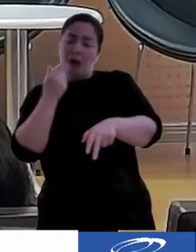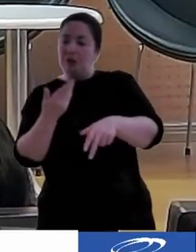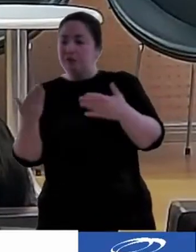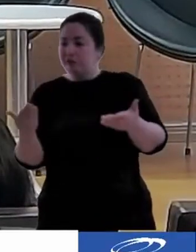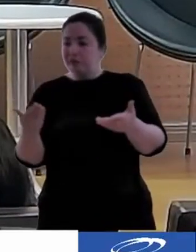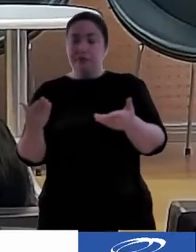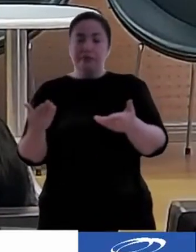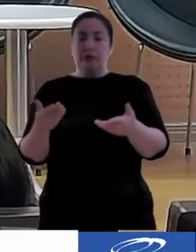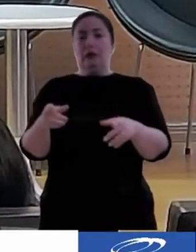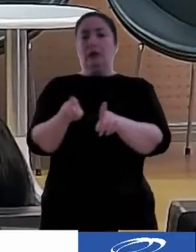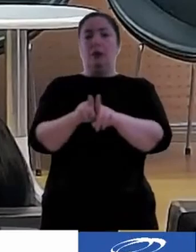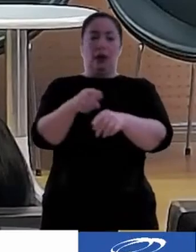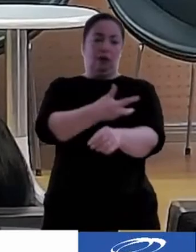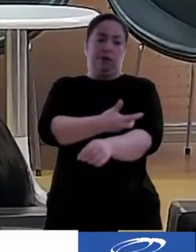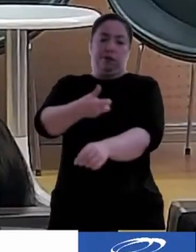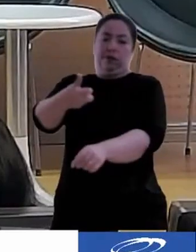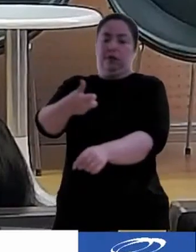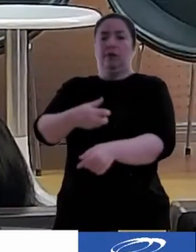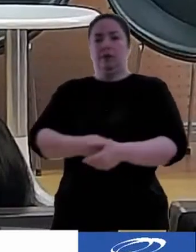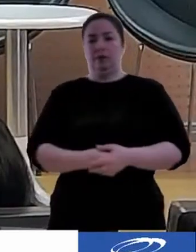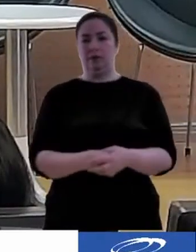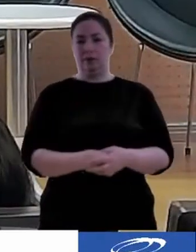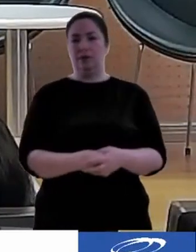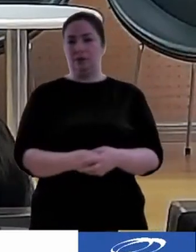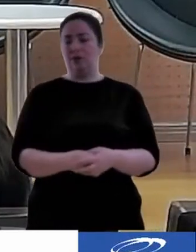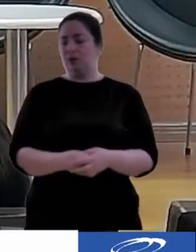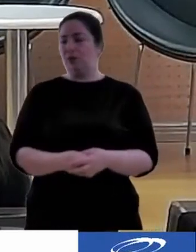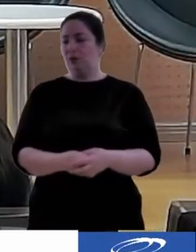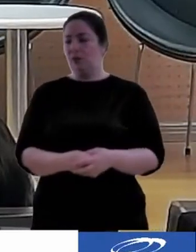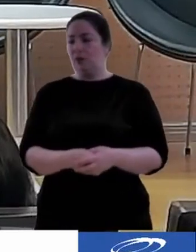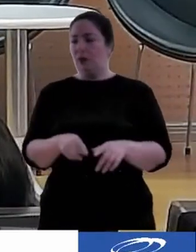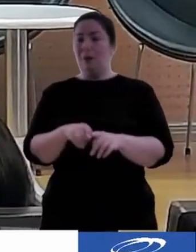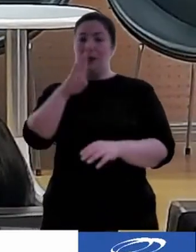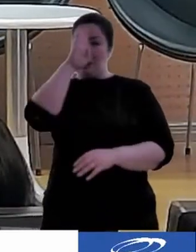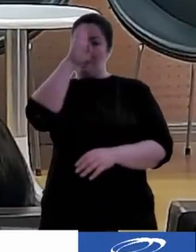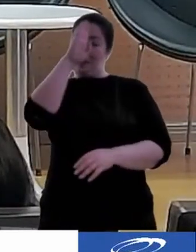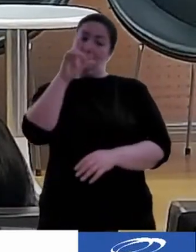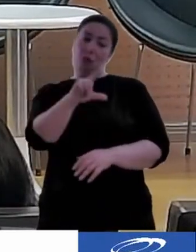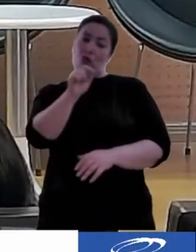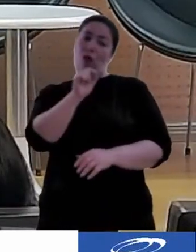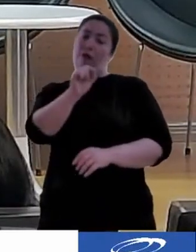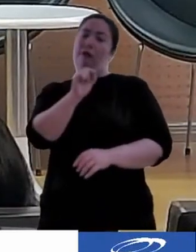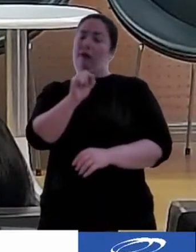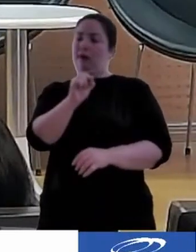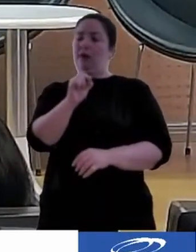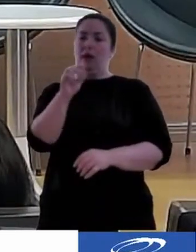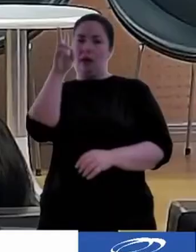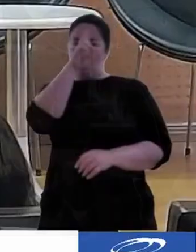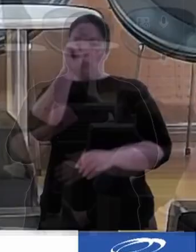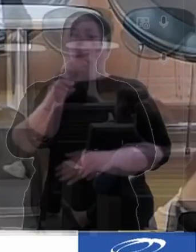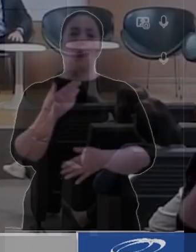de hemocultura. E sempre a gente prima por coletar membrana periprotética ou algum